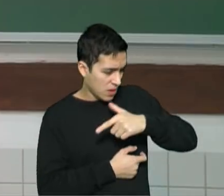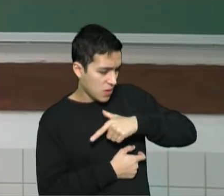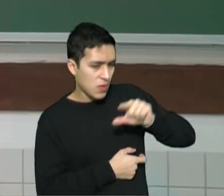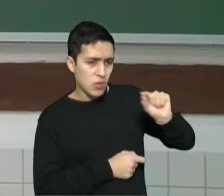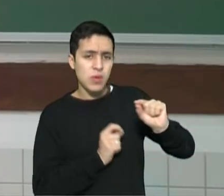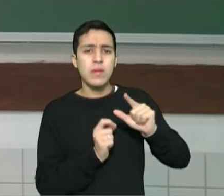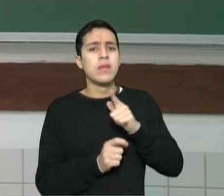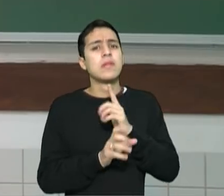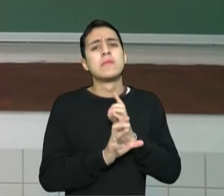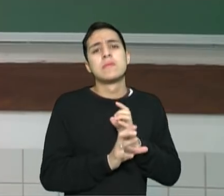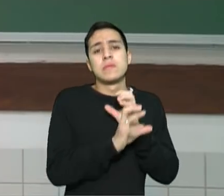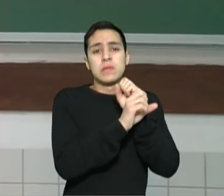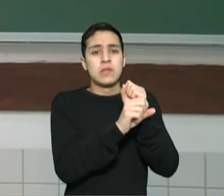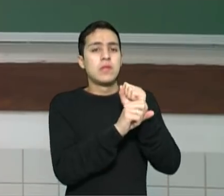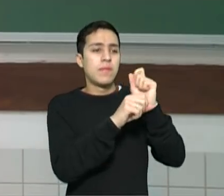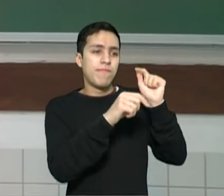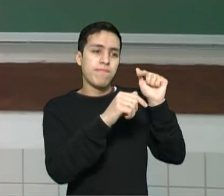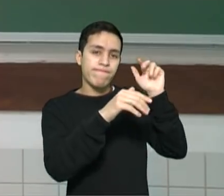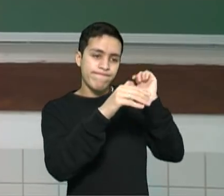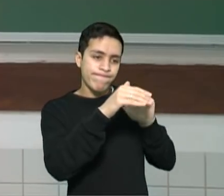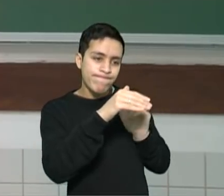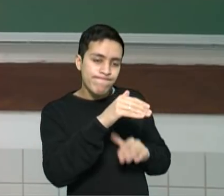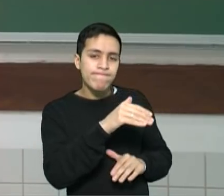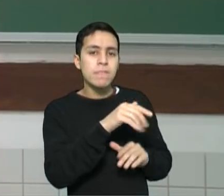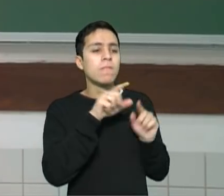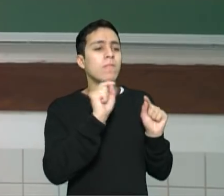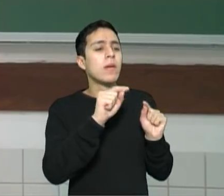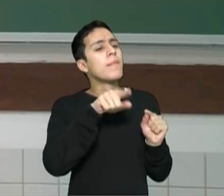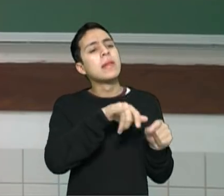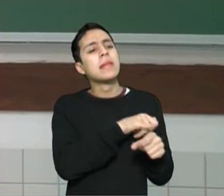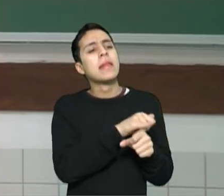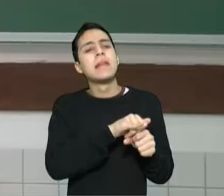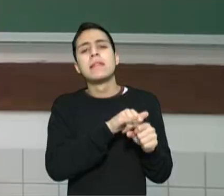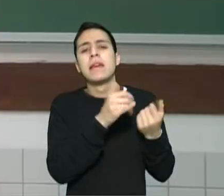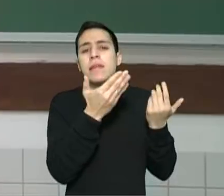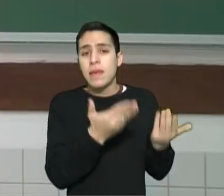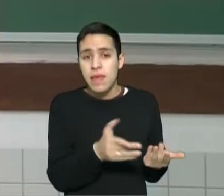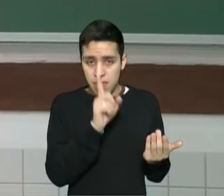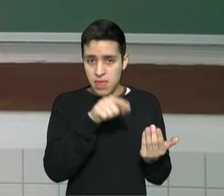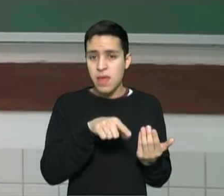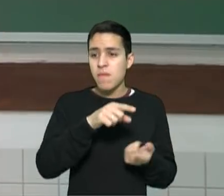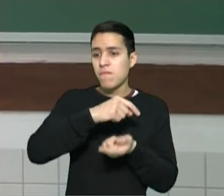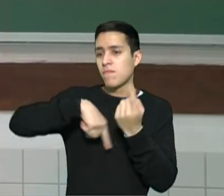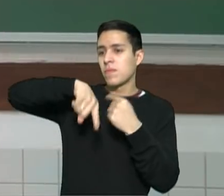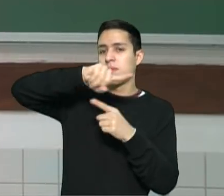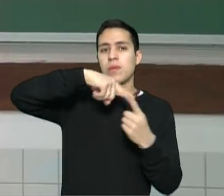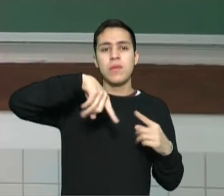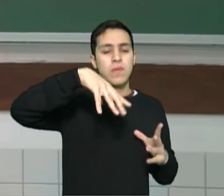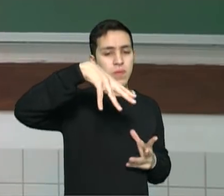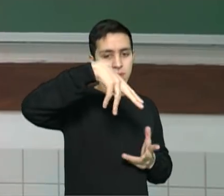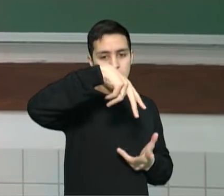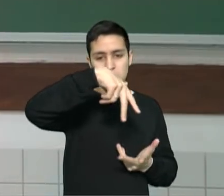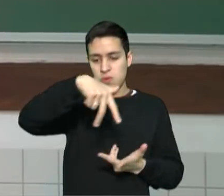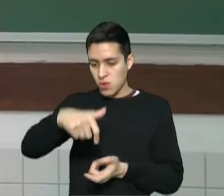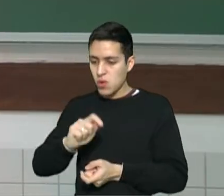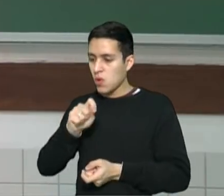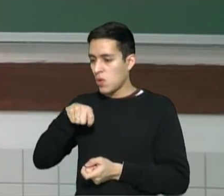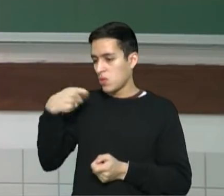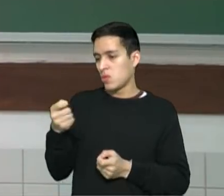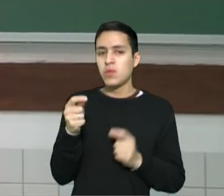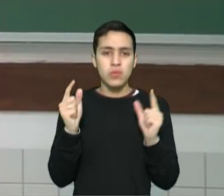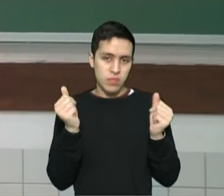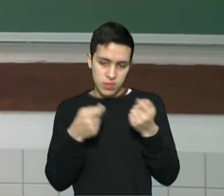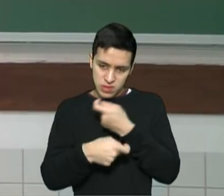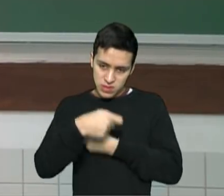uma quantidade de reserva monetária que serve para movimentar o planeta no que diz respeito